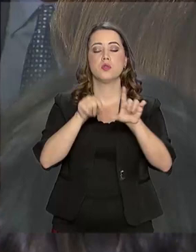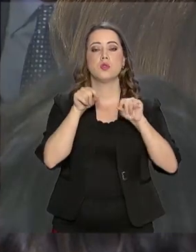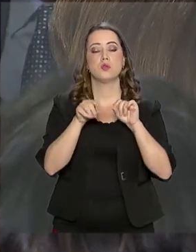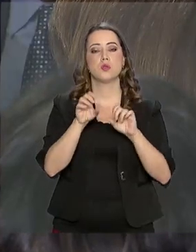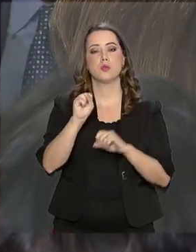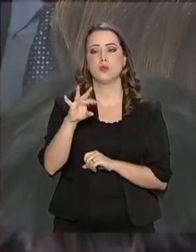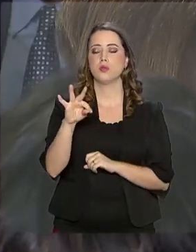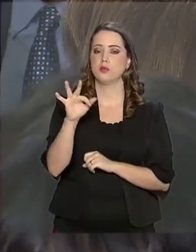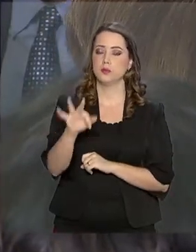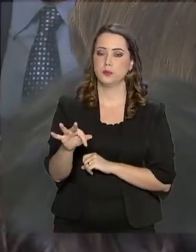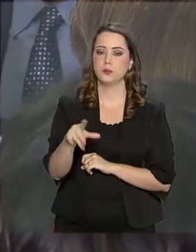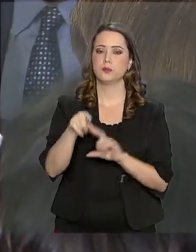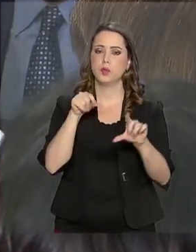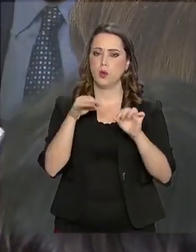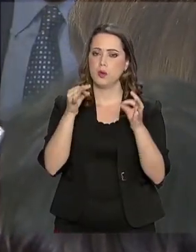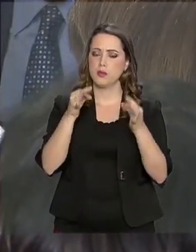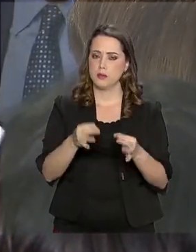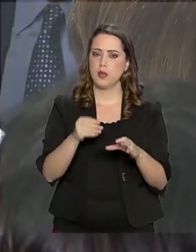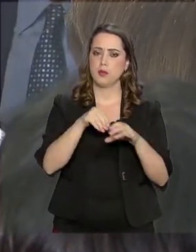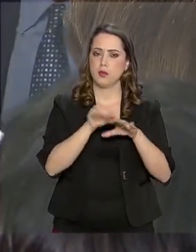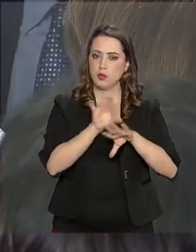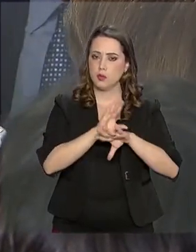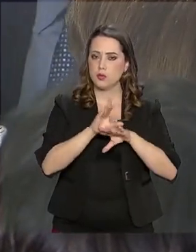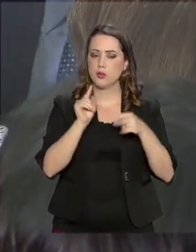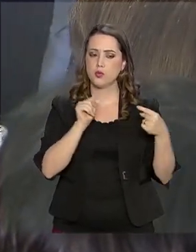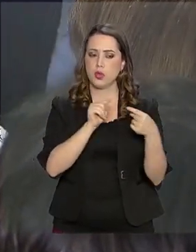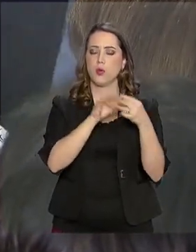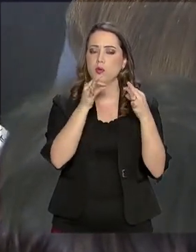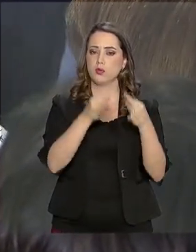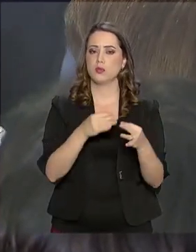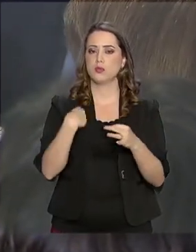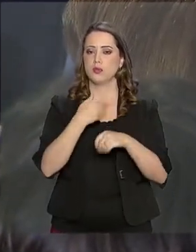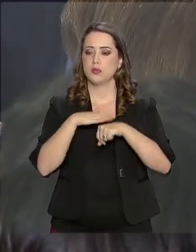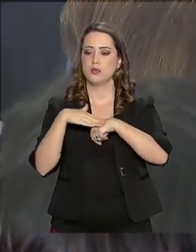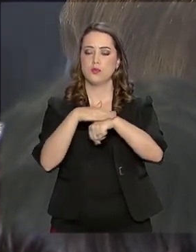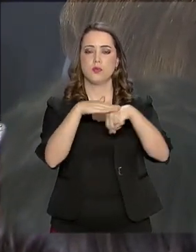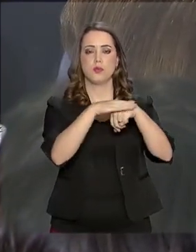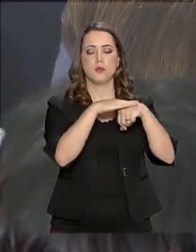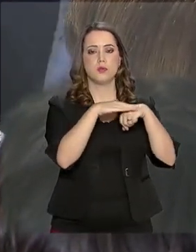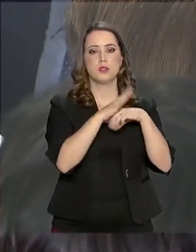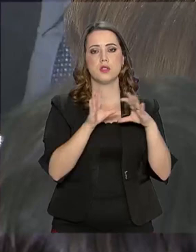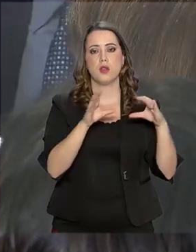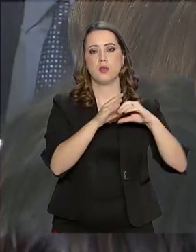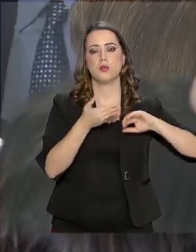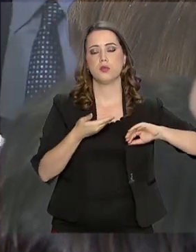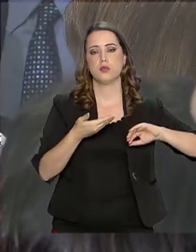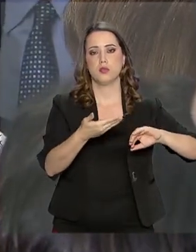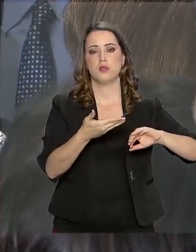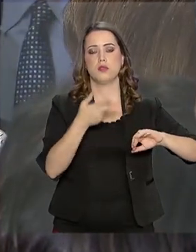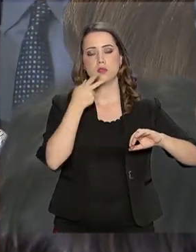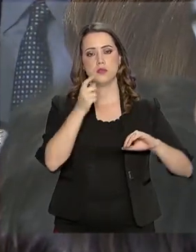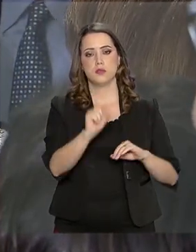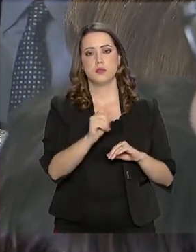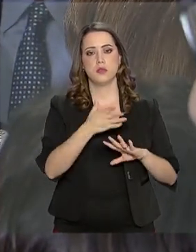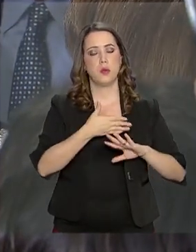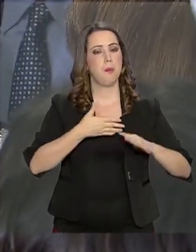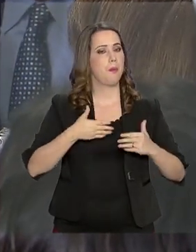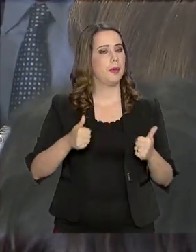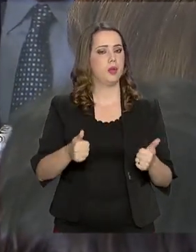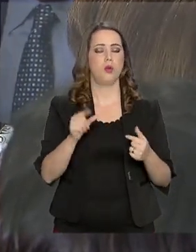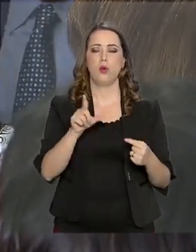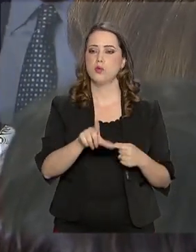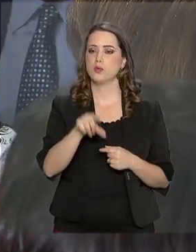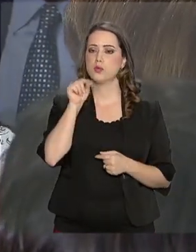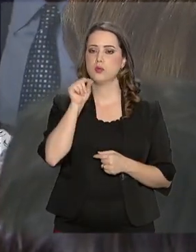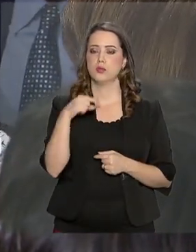de consolidar e eu acredito que nós vamos conversar com os parlamentares vamos tentar convencê-los de que essa é a melhor maneira para